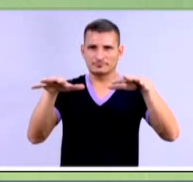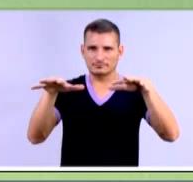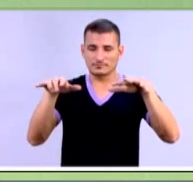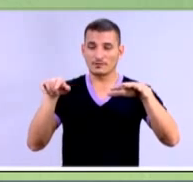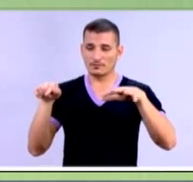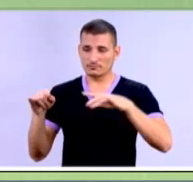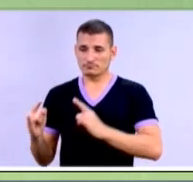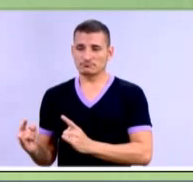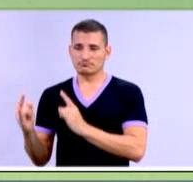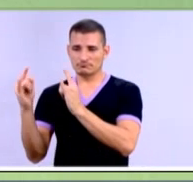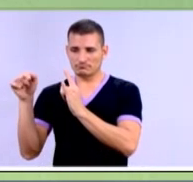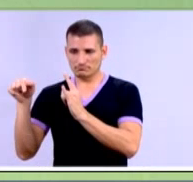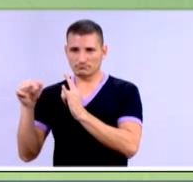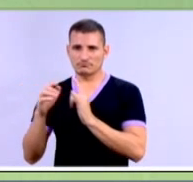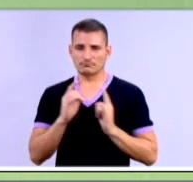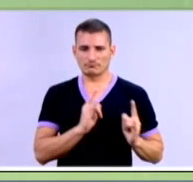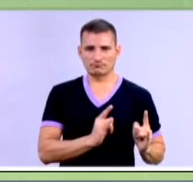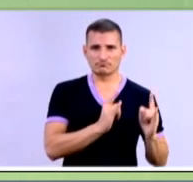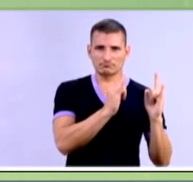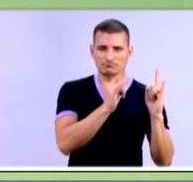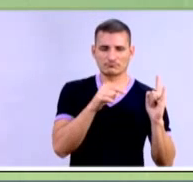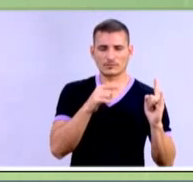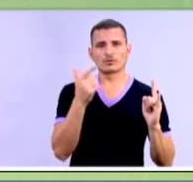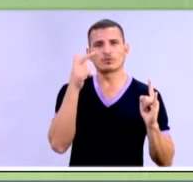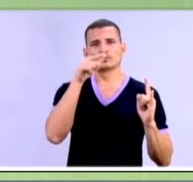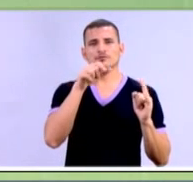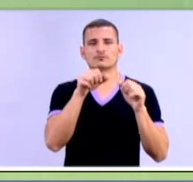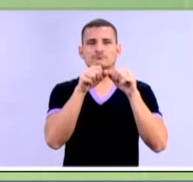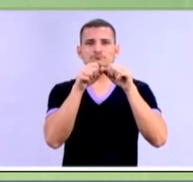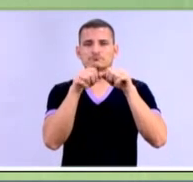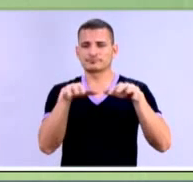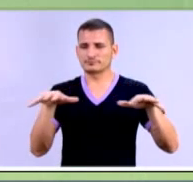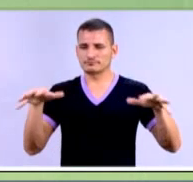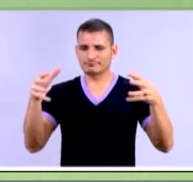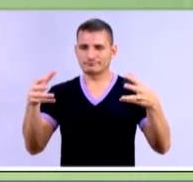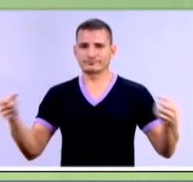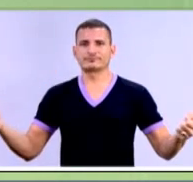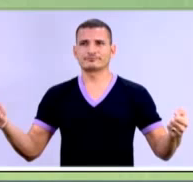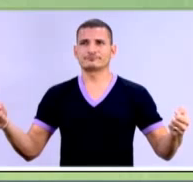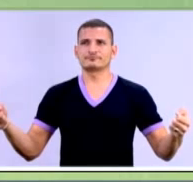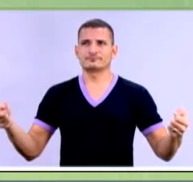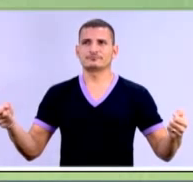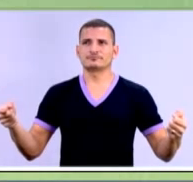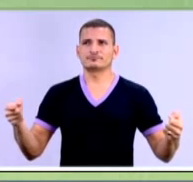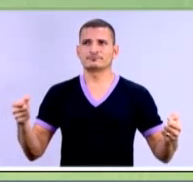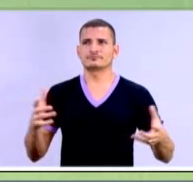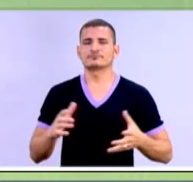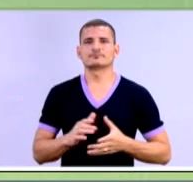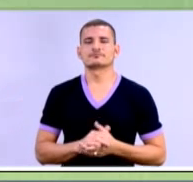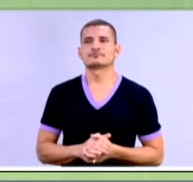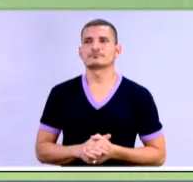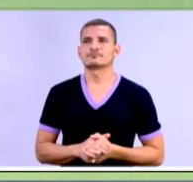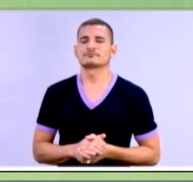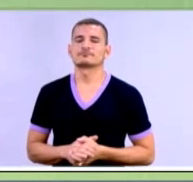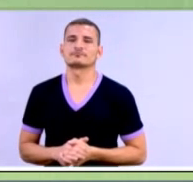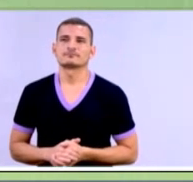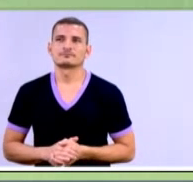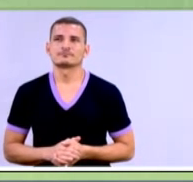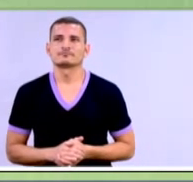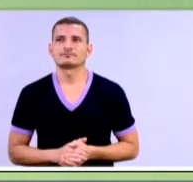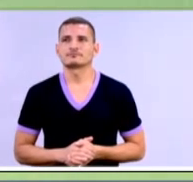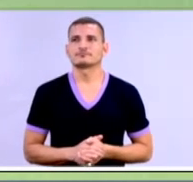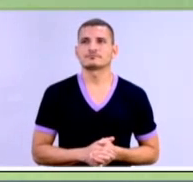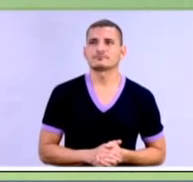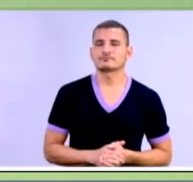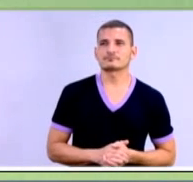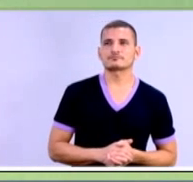que estão conseguindo alcançar esse sinal aqui e aí conseguem estabelecer um link, correto? Nesse caso